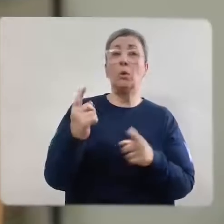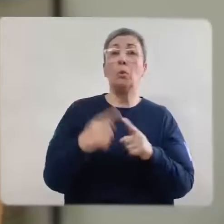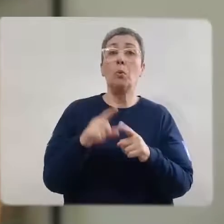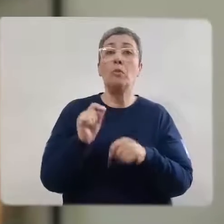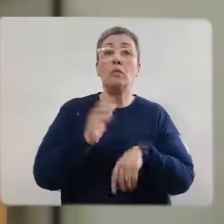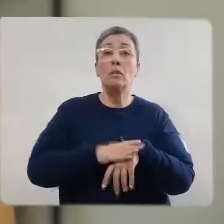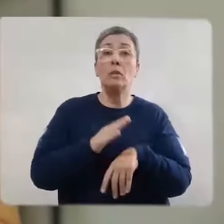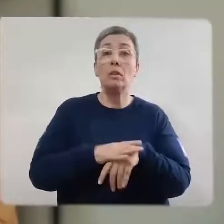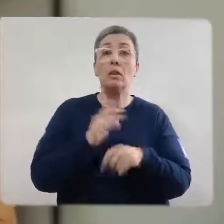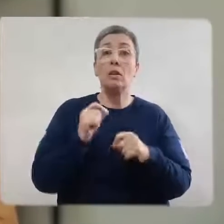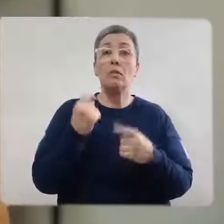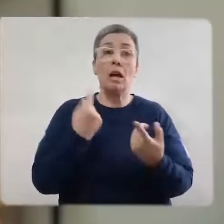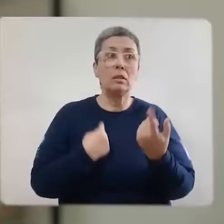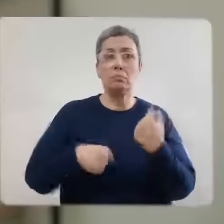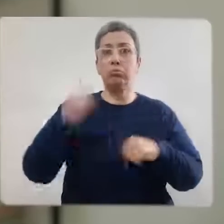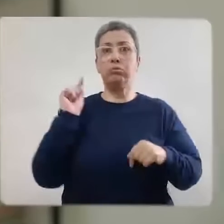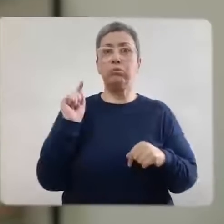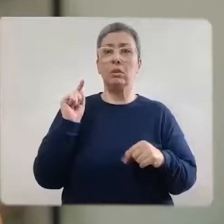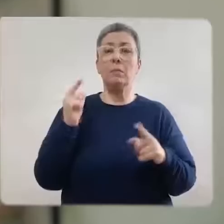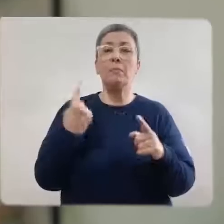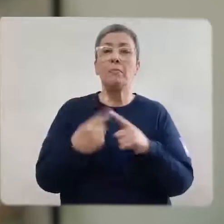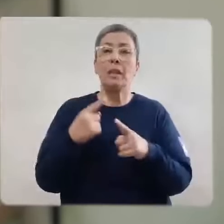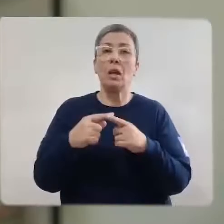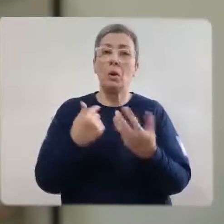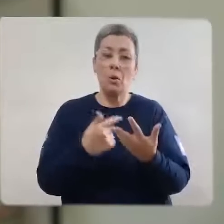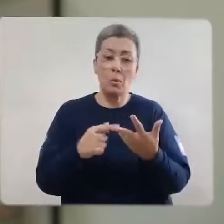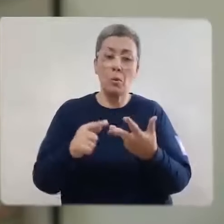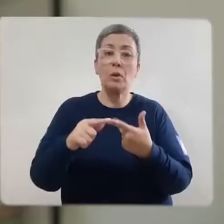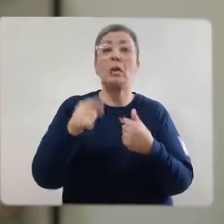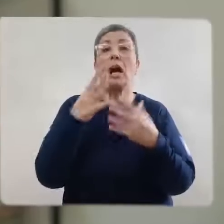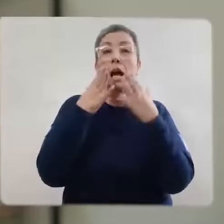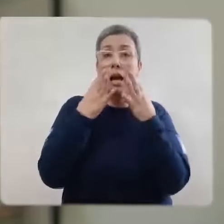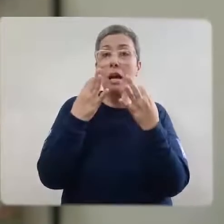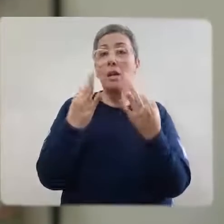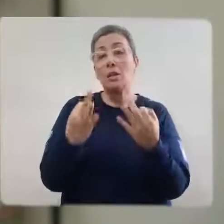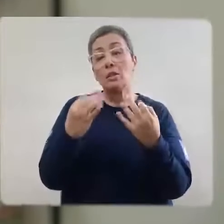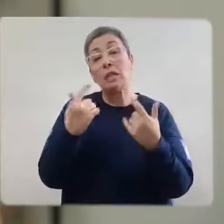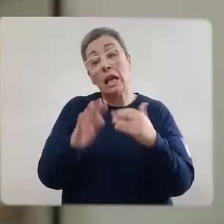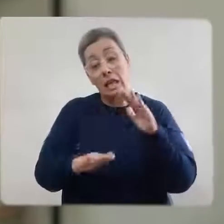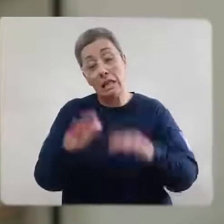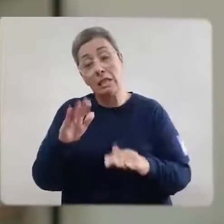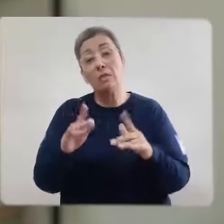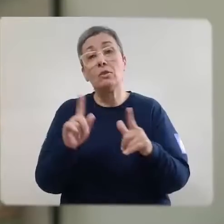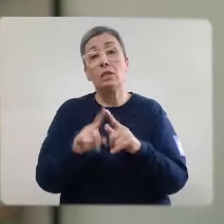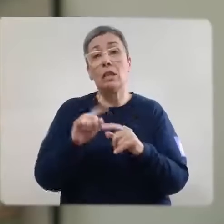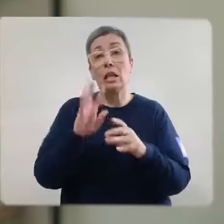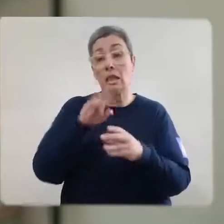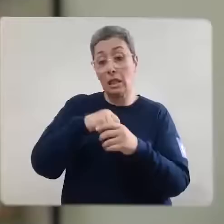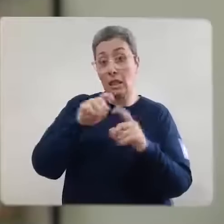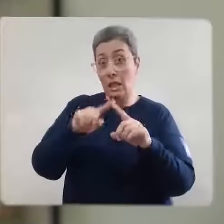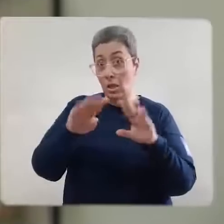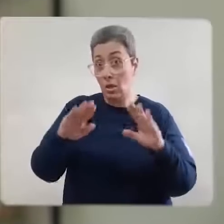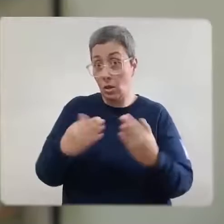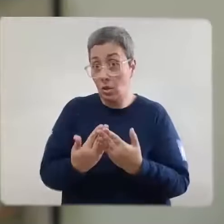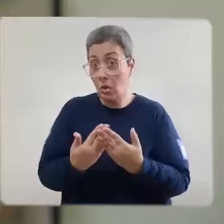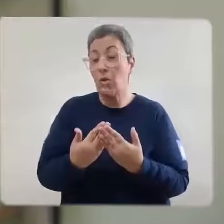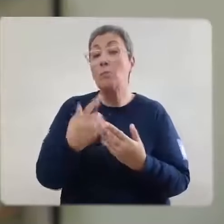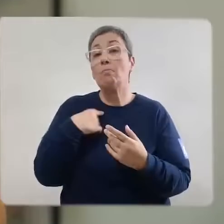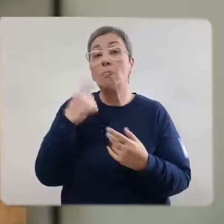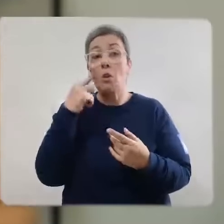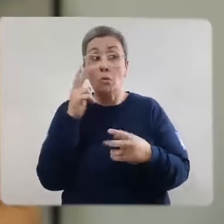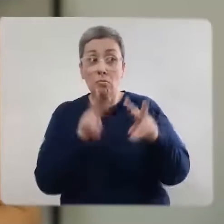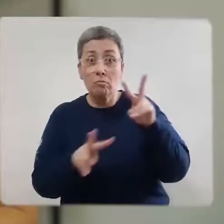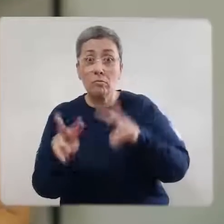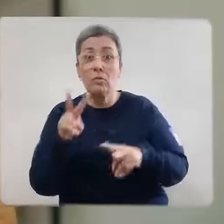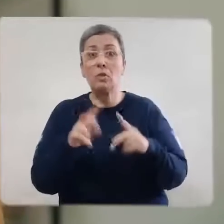Então, o que ele faz? Se desorganiza. E as questões de atenção, onde muitas vezes na escola, se a gente for